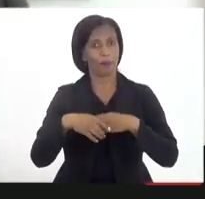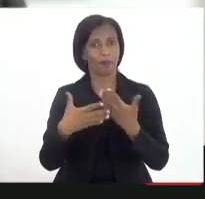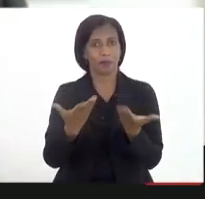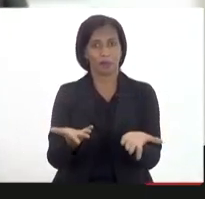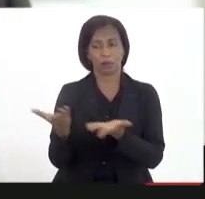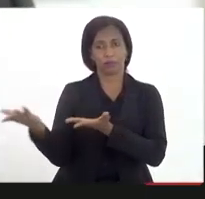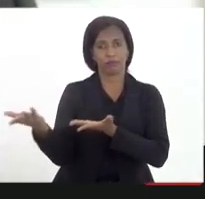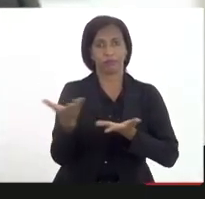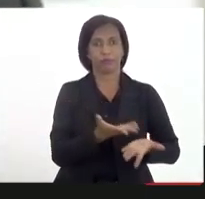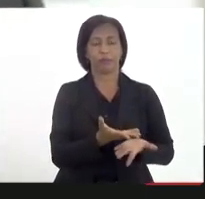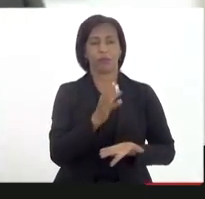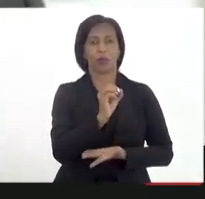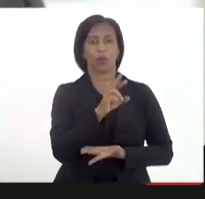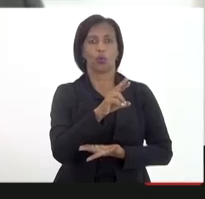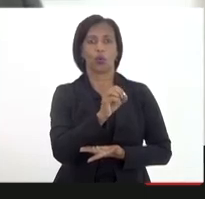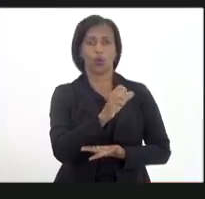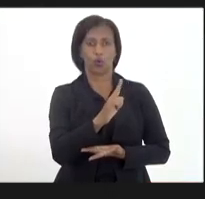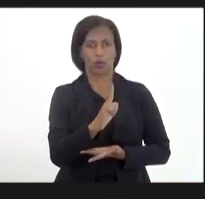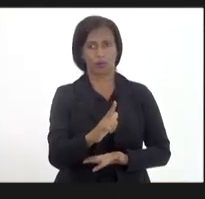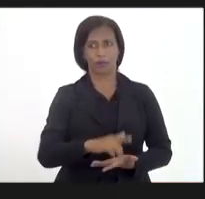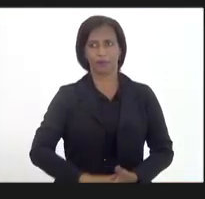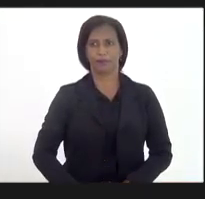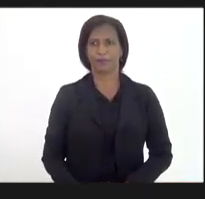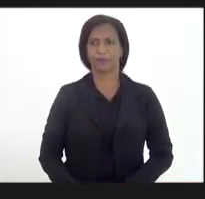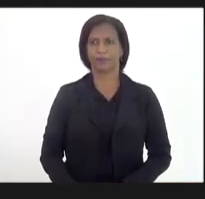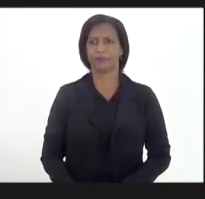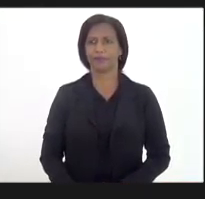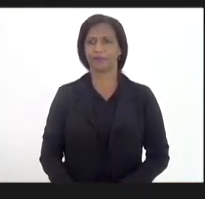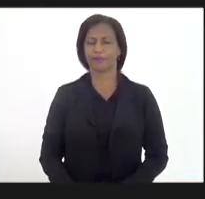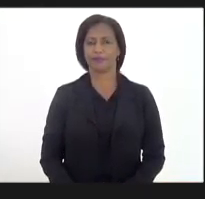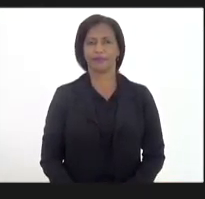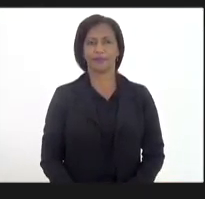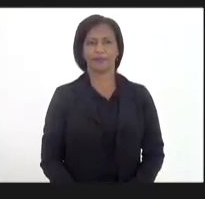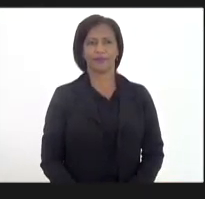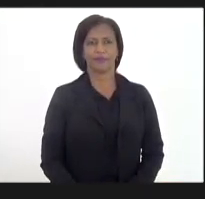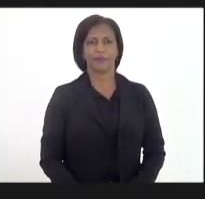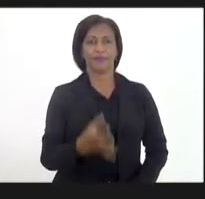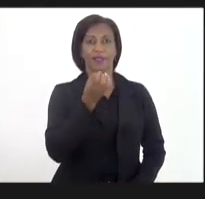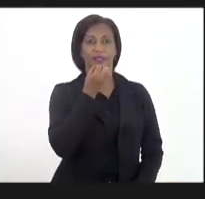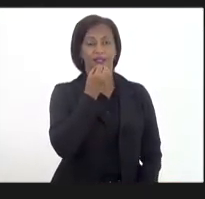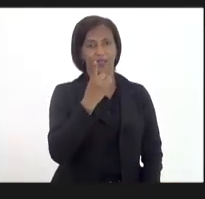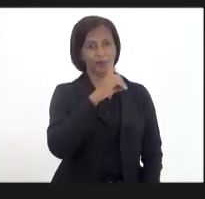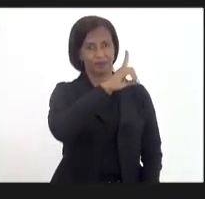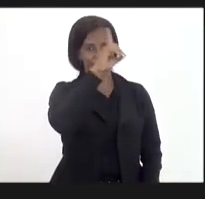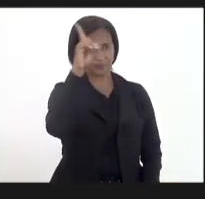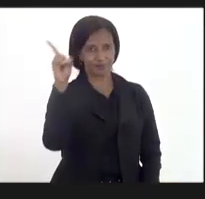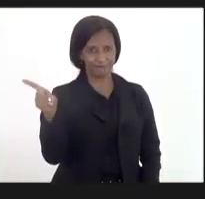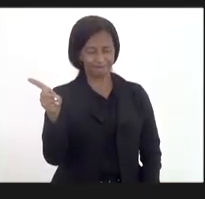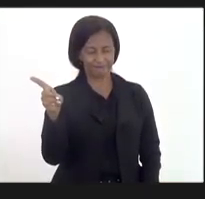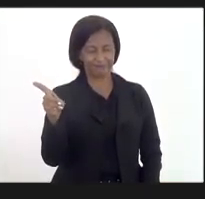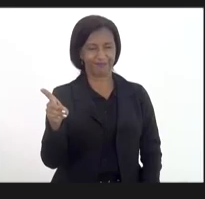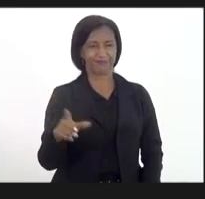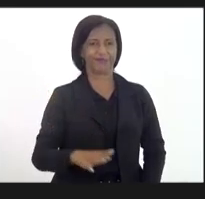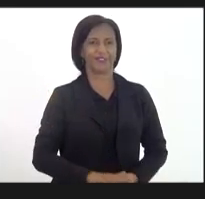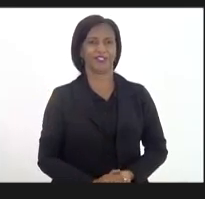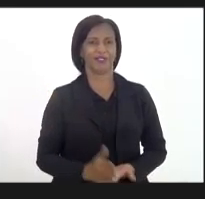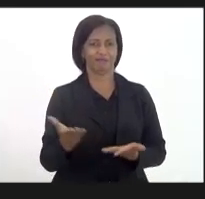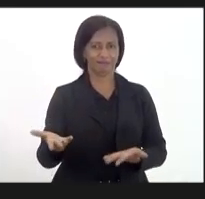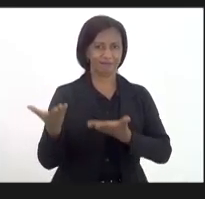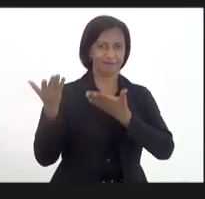vez passo a palavra é o Coronel Cristiano Santos Oi bom dia de excelência do